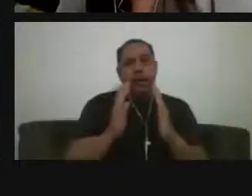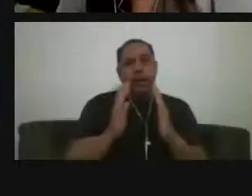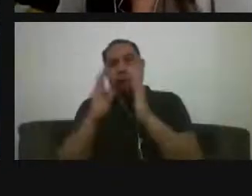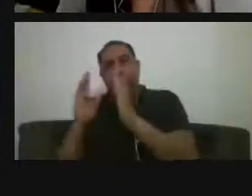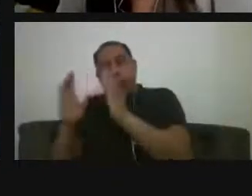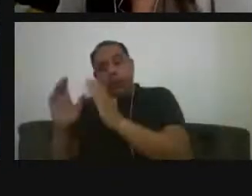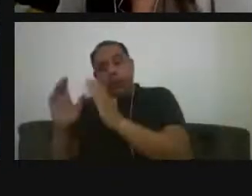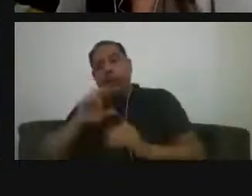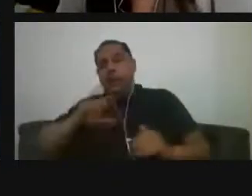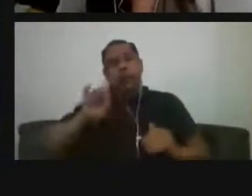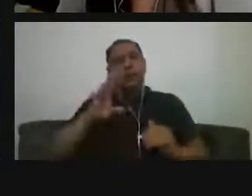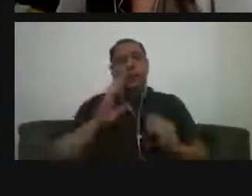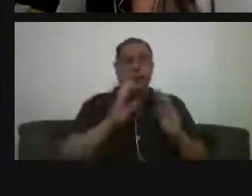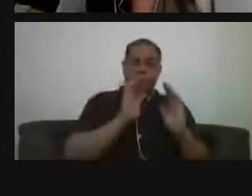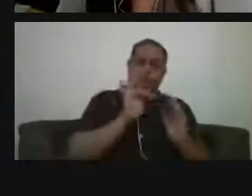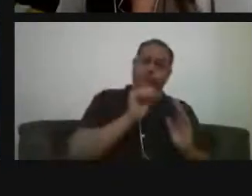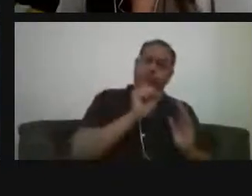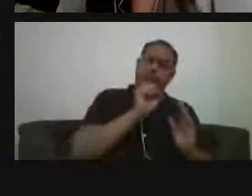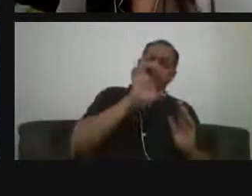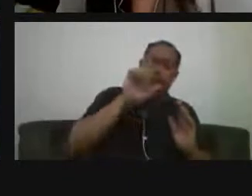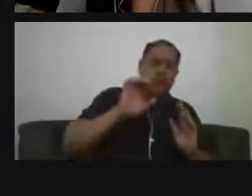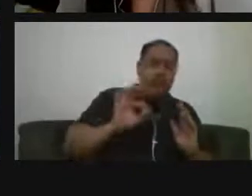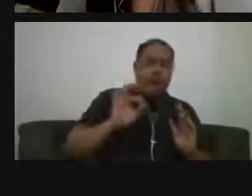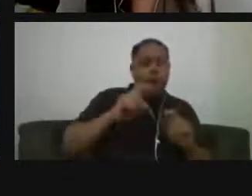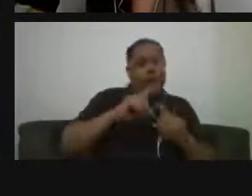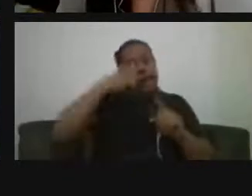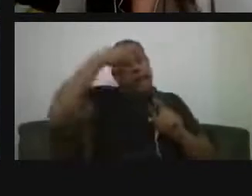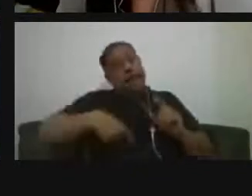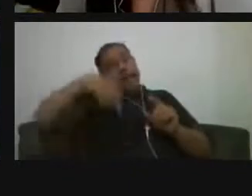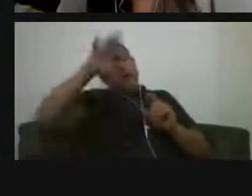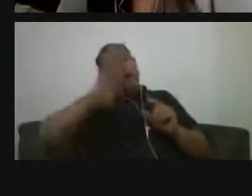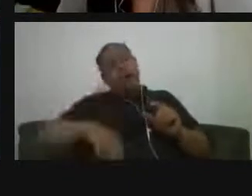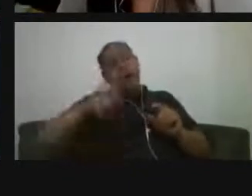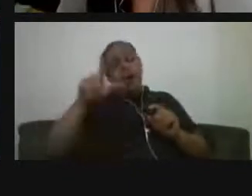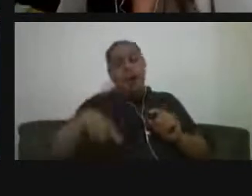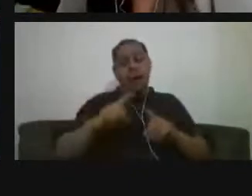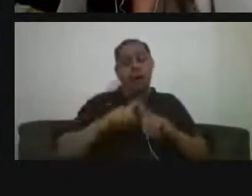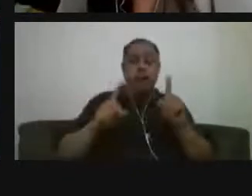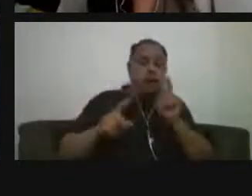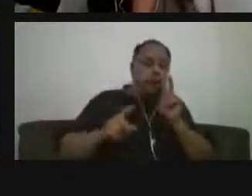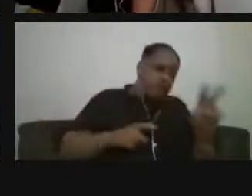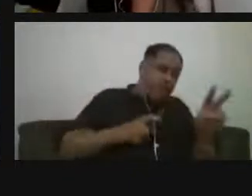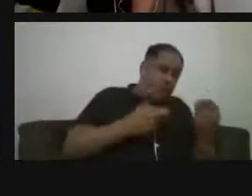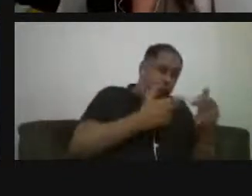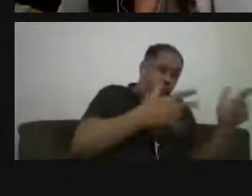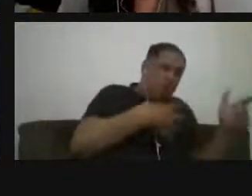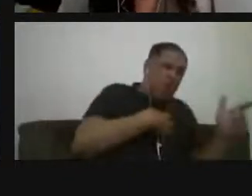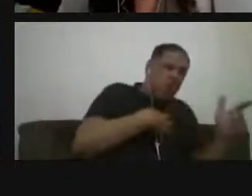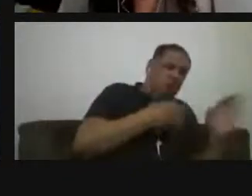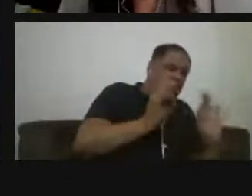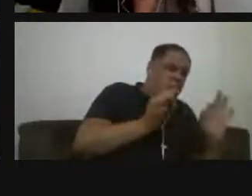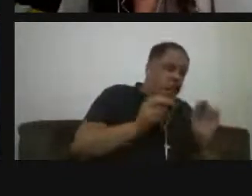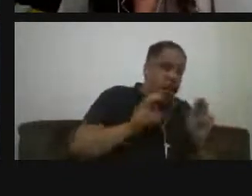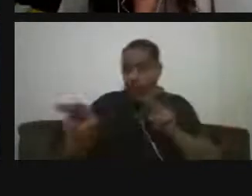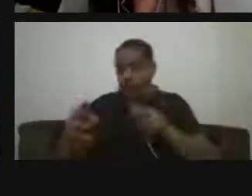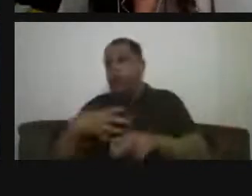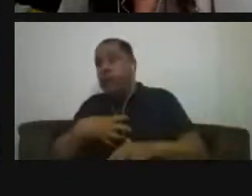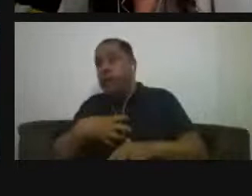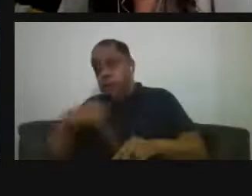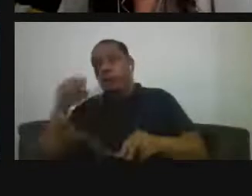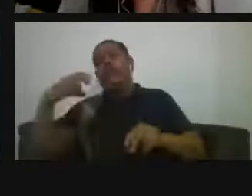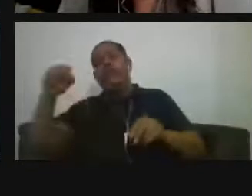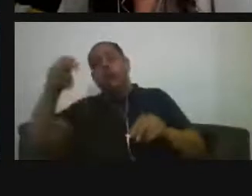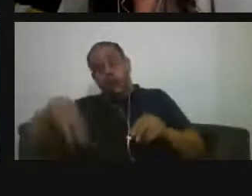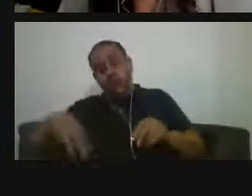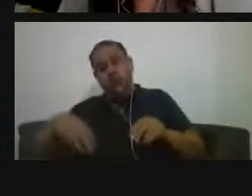né? De não ver sentido em algumas coisas, em outras a gente vê, a gente não é só uma coisa, a gente... eu não